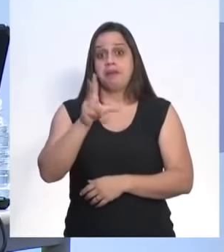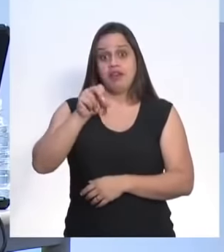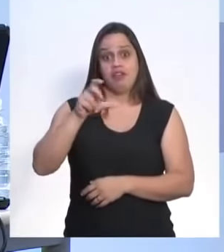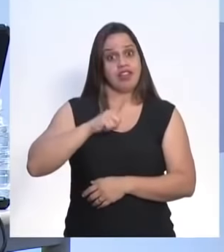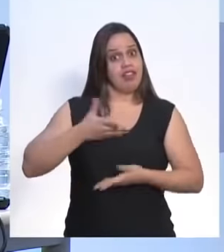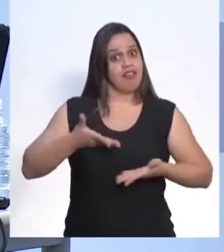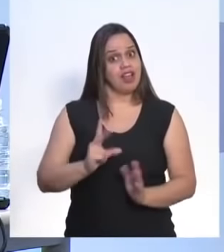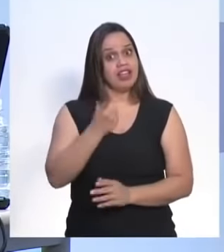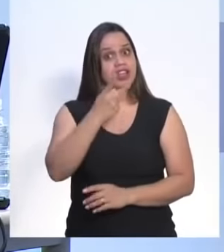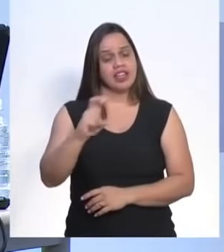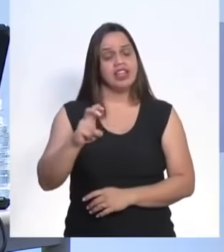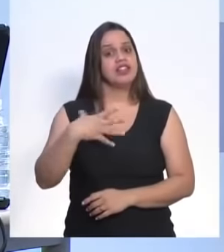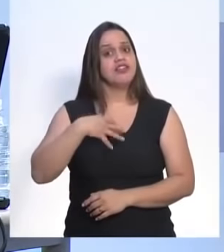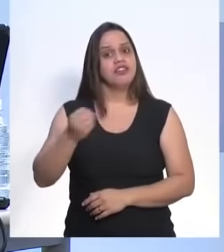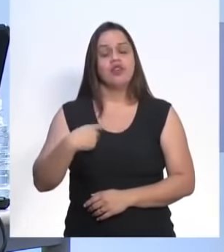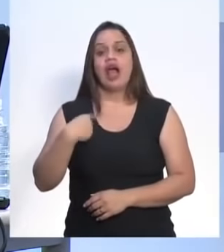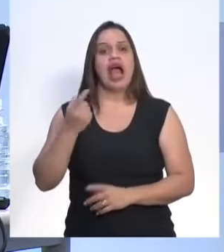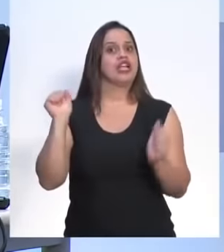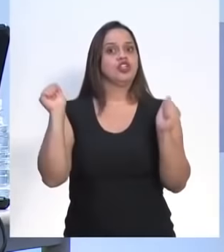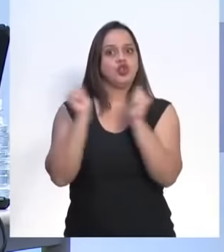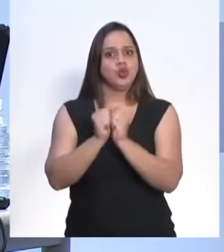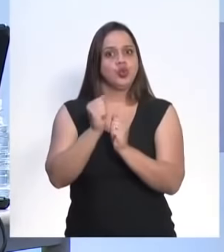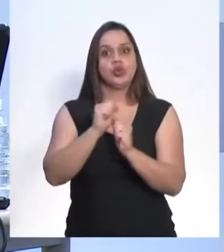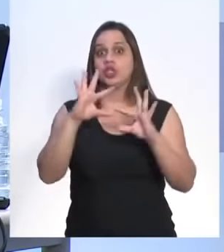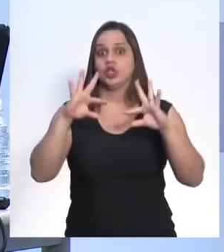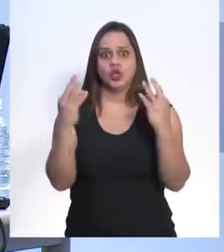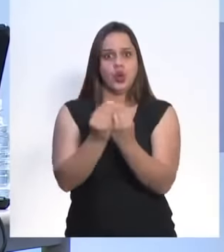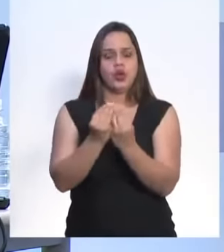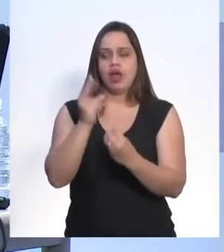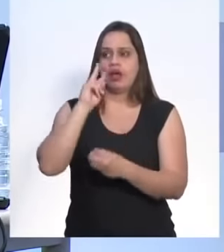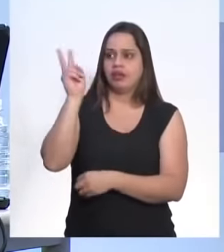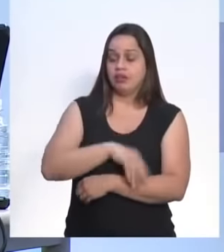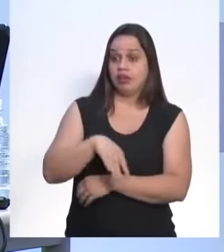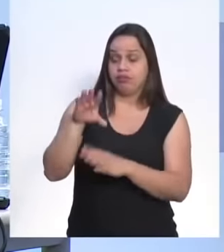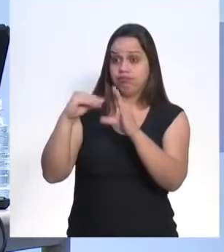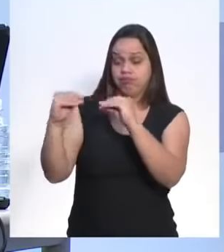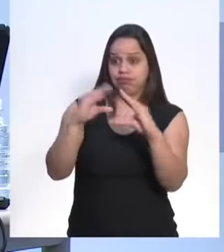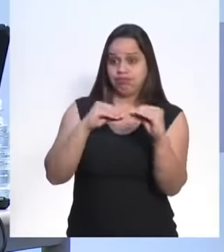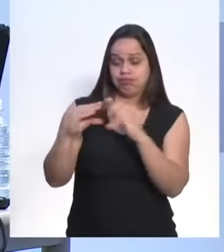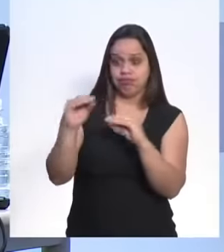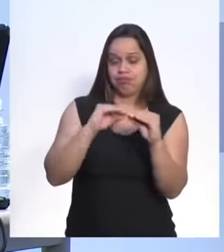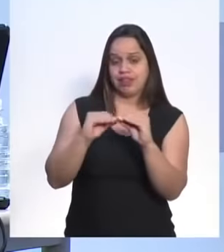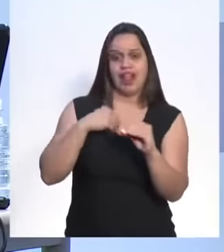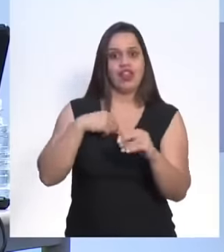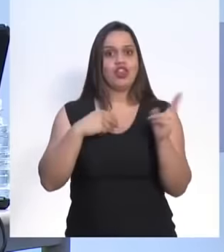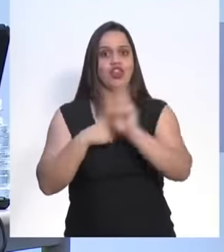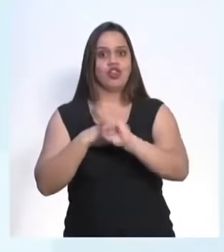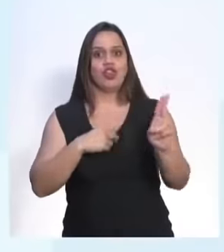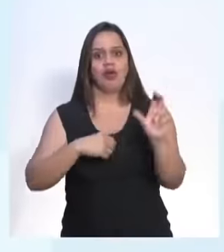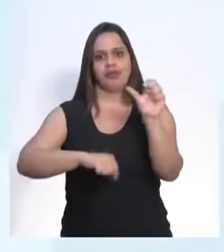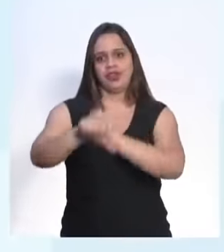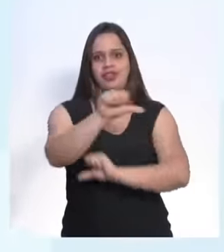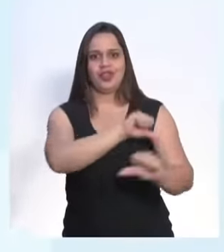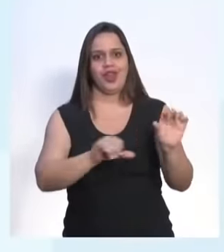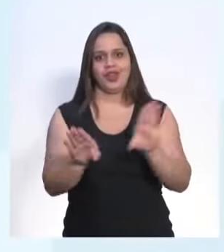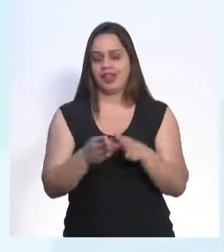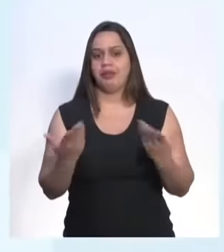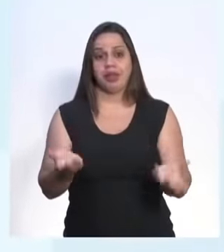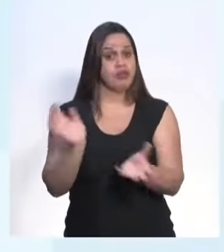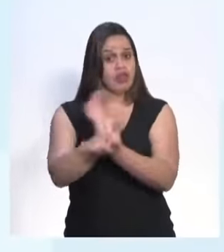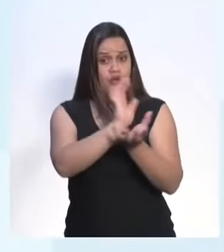juntam, minha filha é um grupo só, porque para entender o que elas falam ali, até nome troca. Então, temos esses grupos. E o